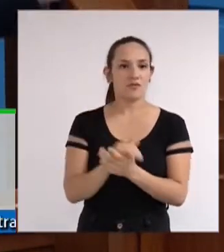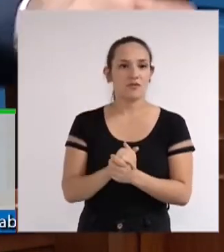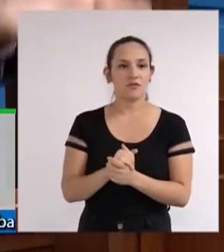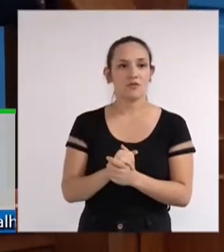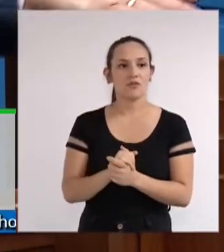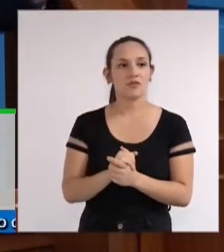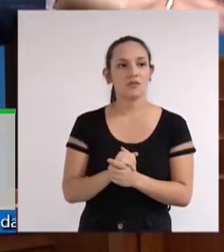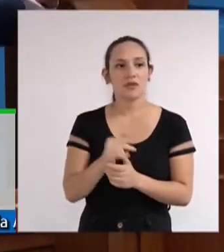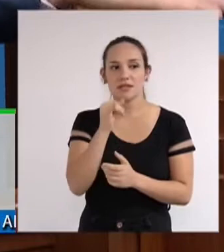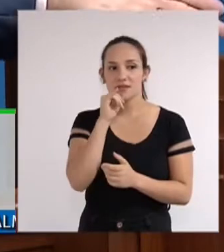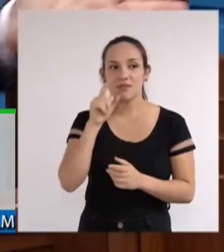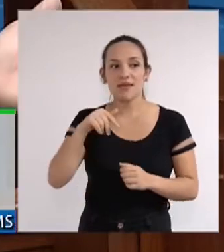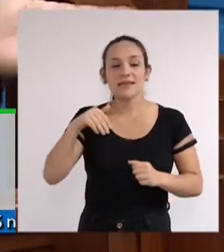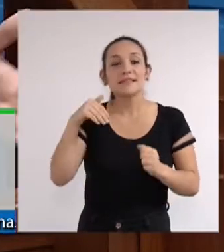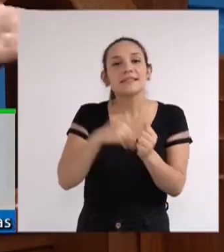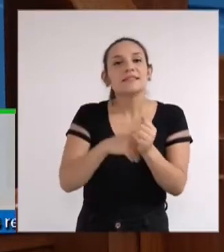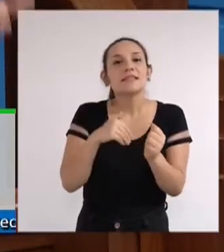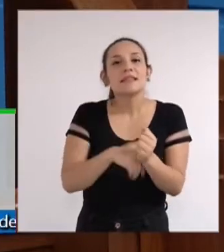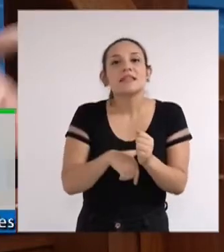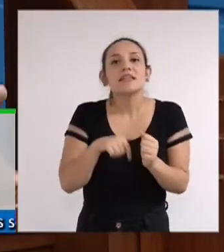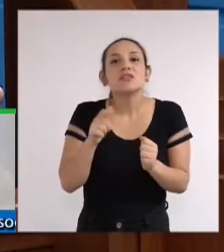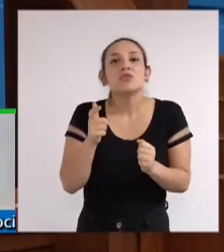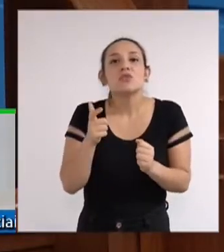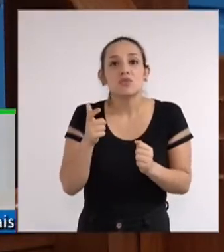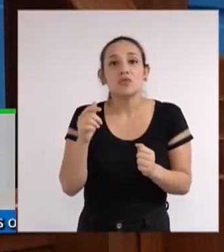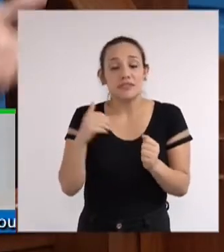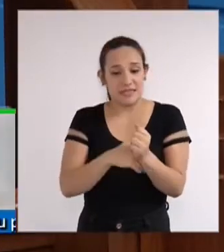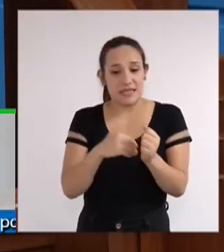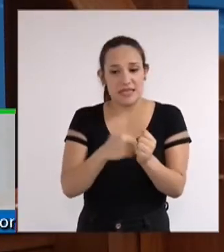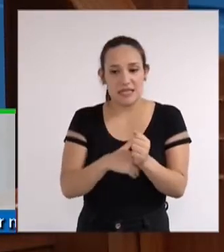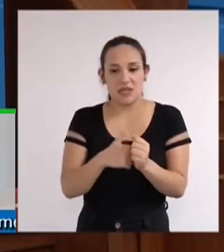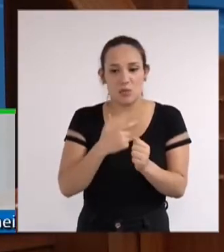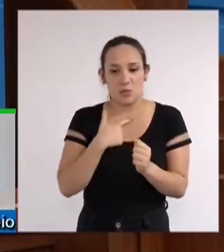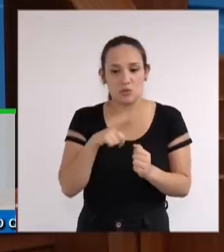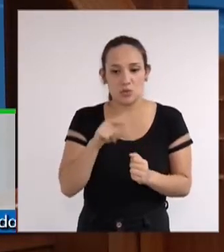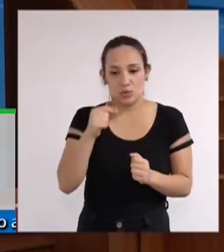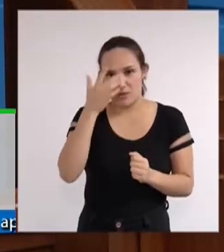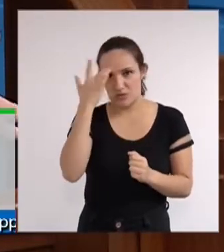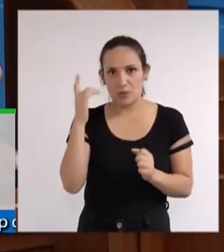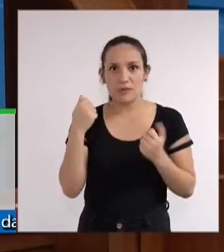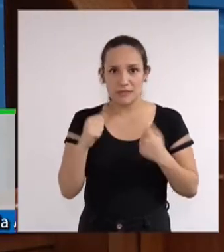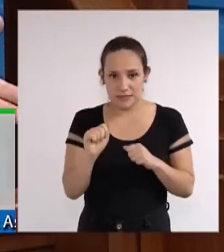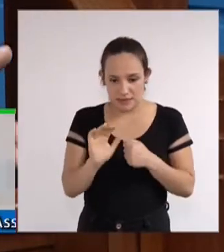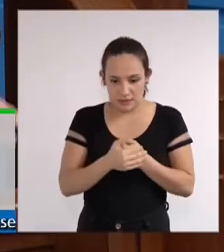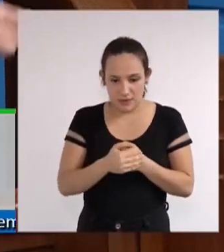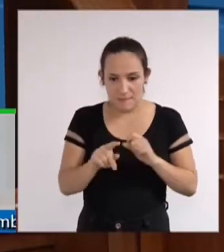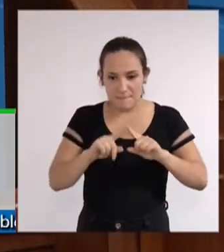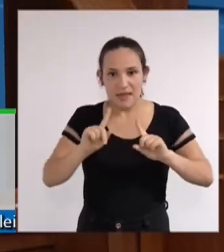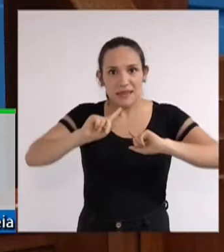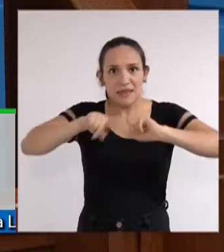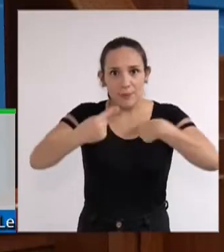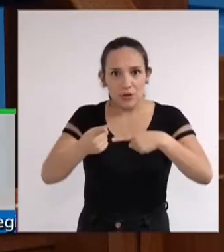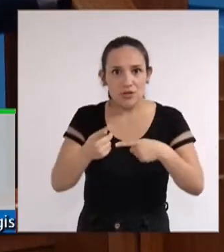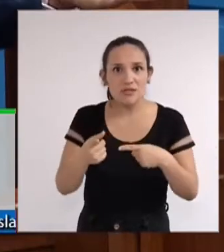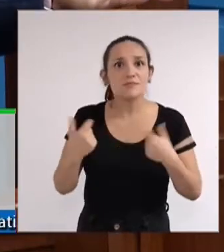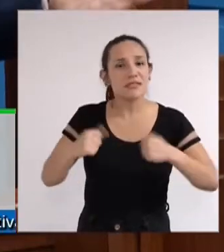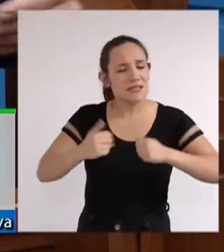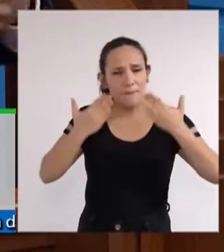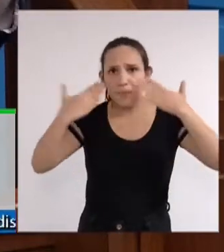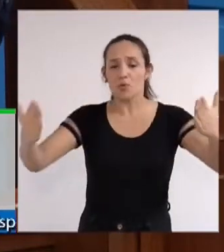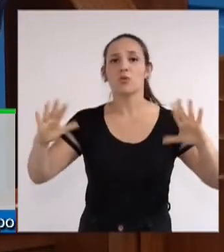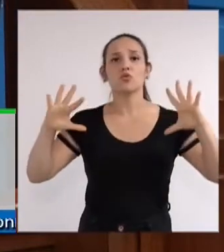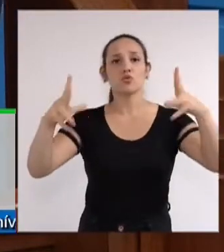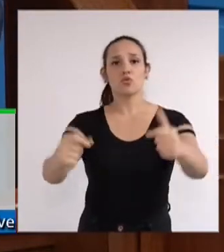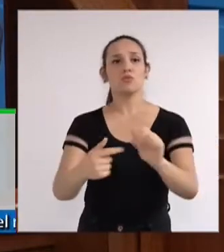do voto para garantir a liberdade de escolha. O ato seguinte tem que ser público e não é. Quando a informação do resultado é apresentada aos